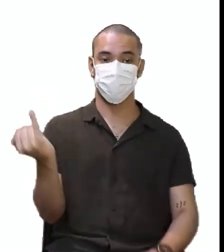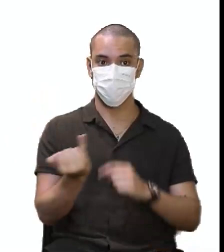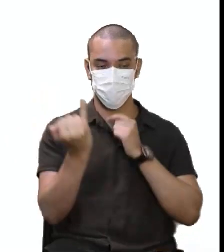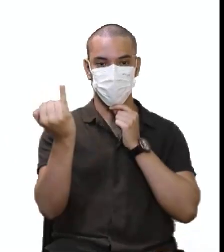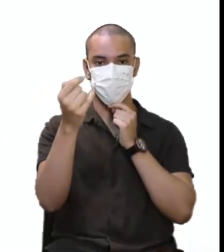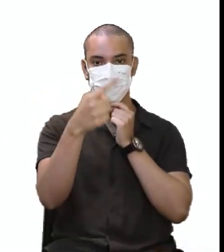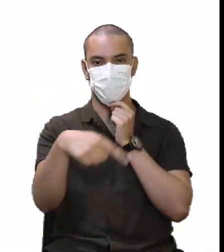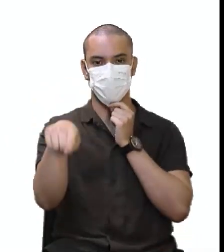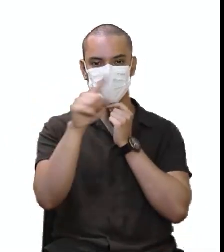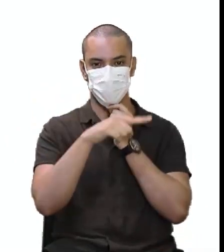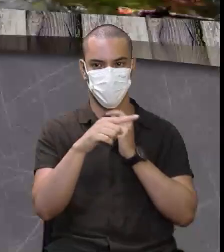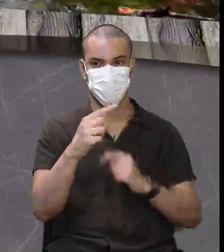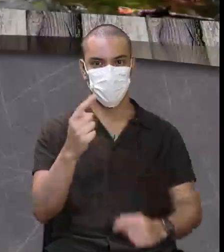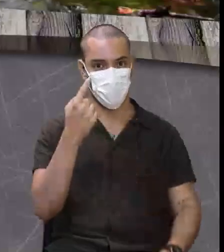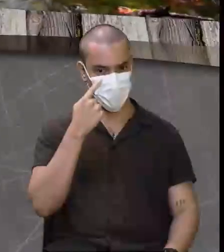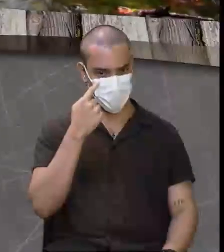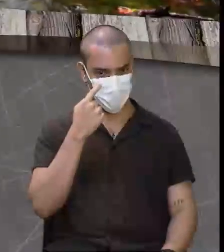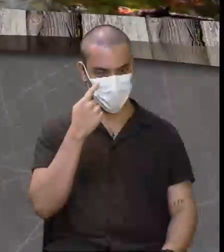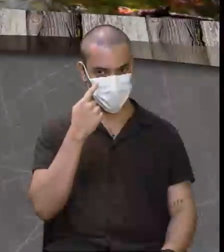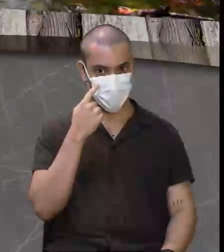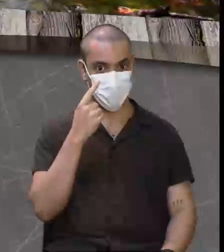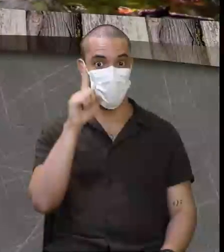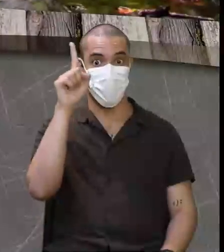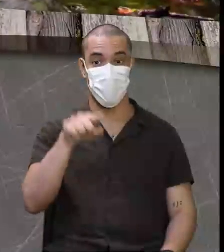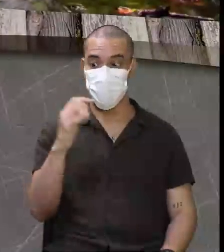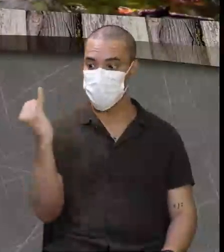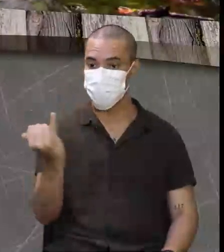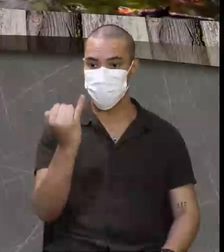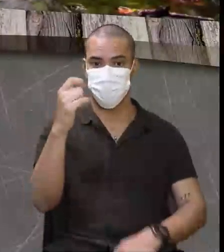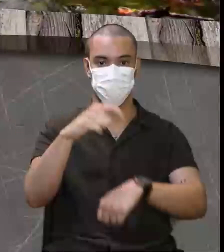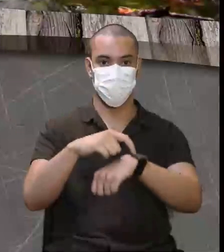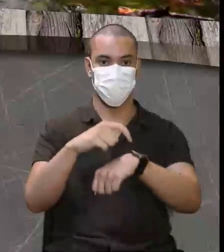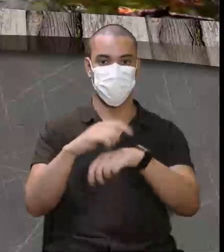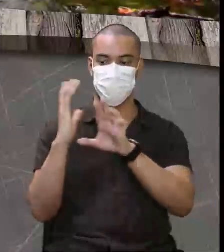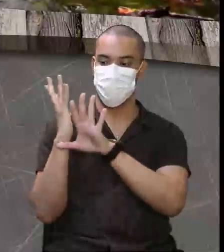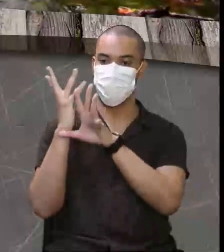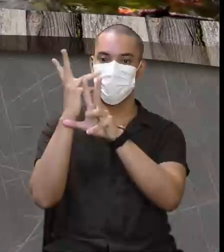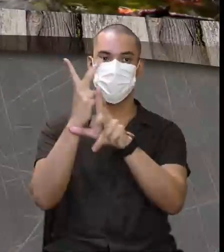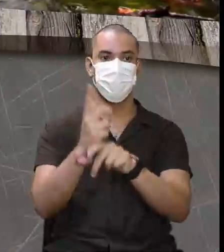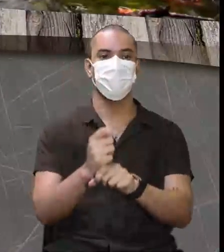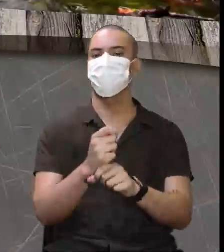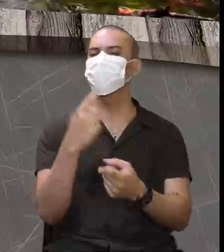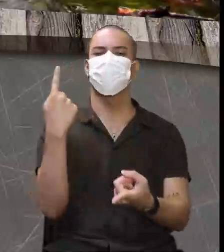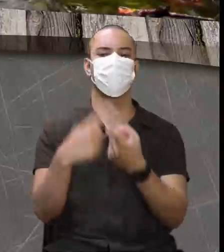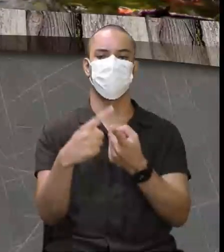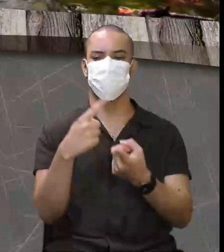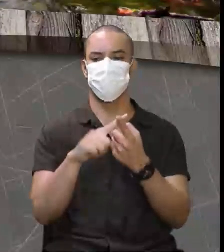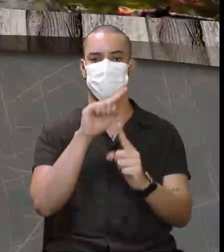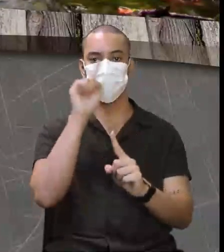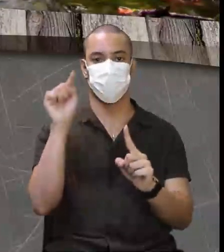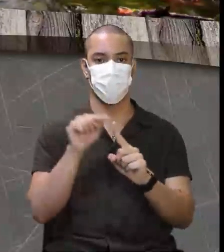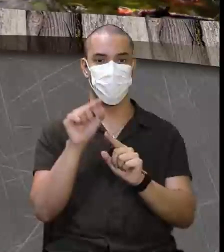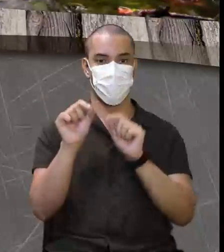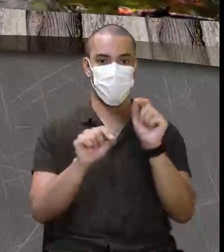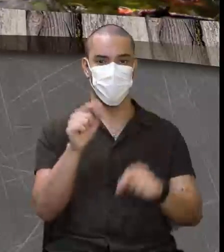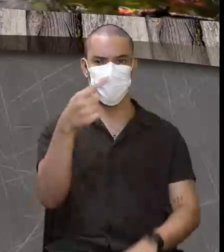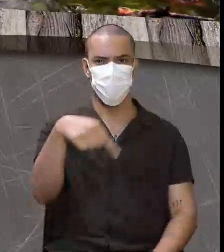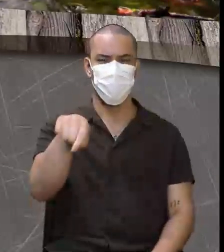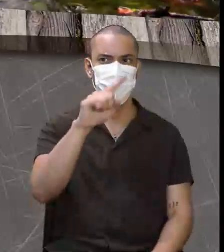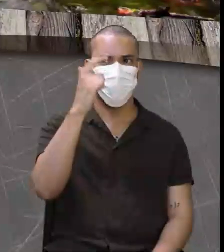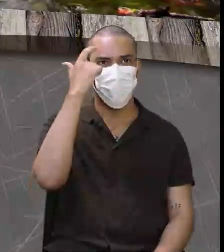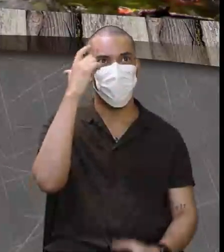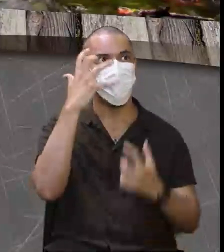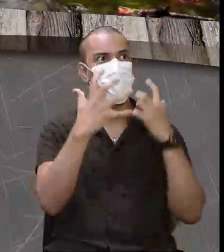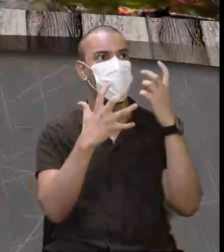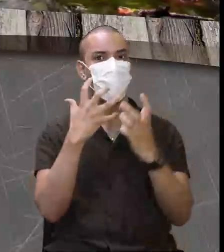importante você... Olha aqui pra mim. Muito importante esse momento agora da revisão, para que você se perdeu,